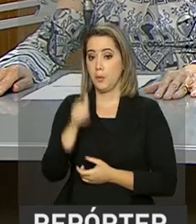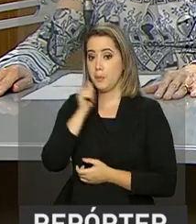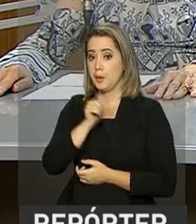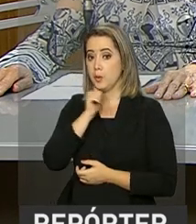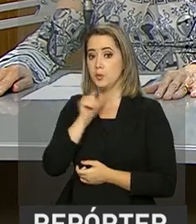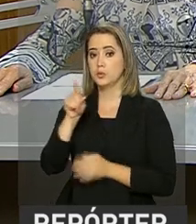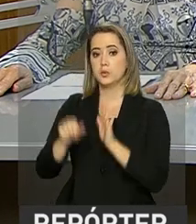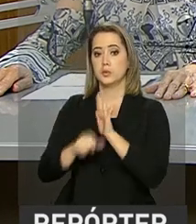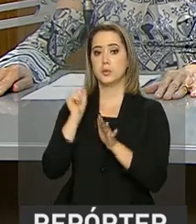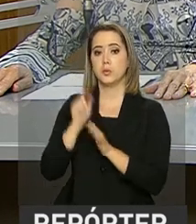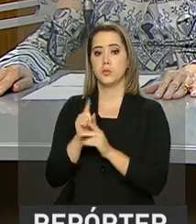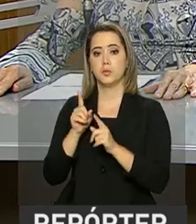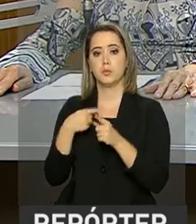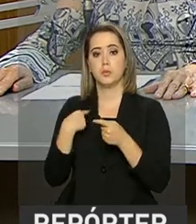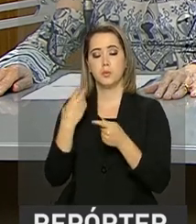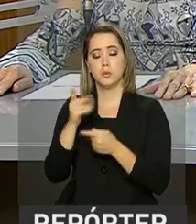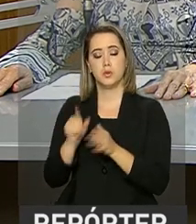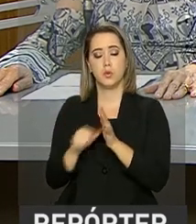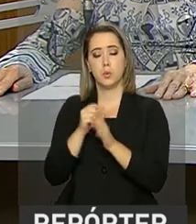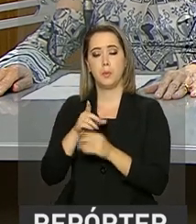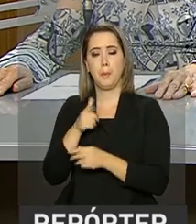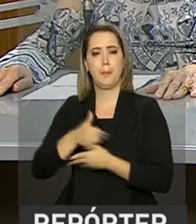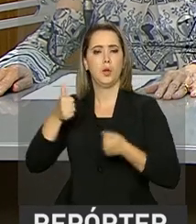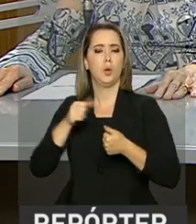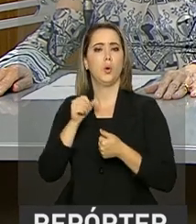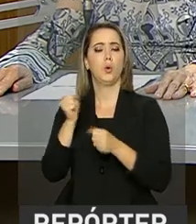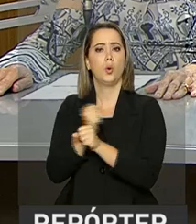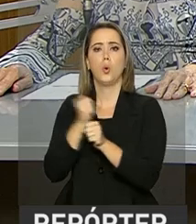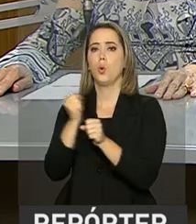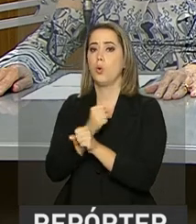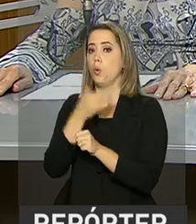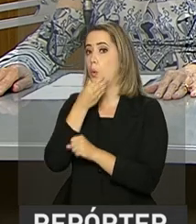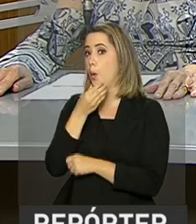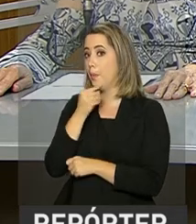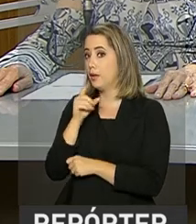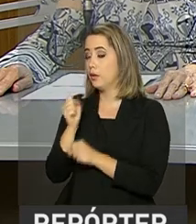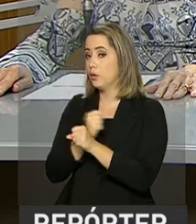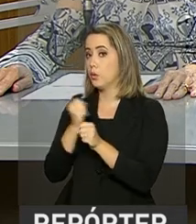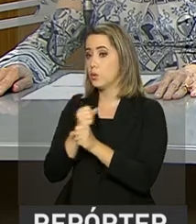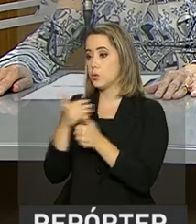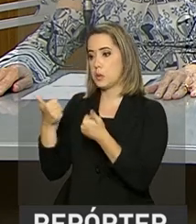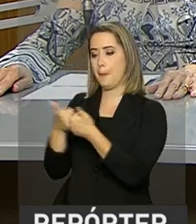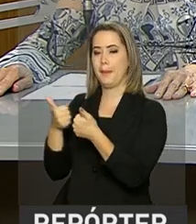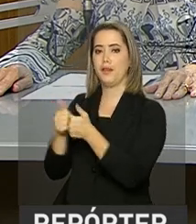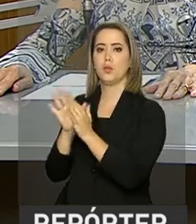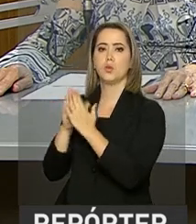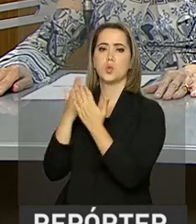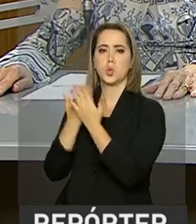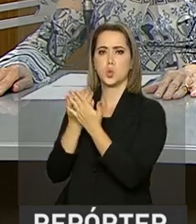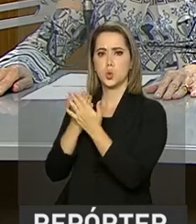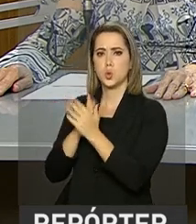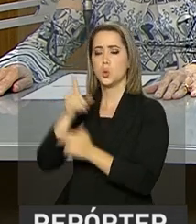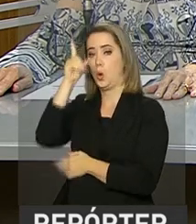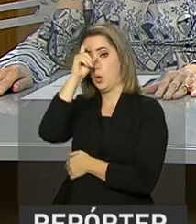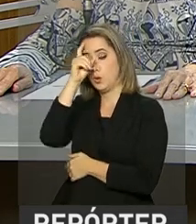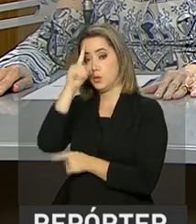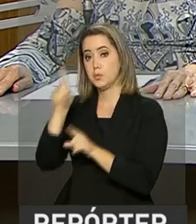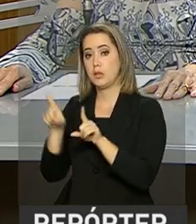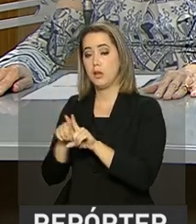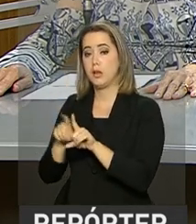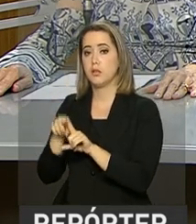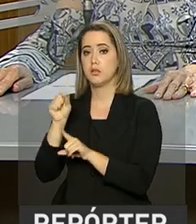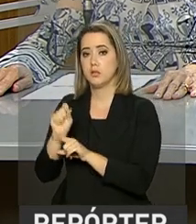mais qualidade de vida aos beneficiários. As construções levam em conta a proximidade com escolas, hospitais. Além